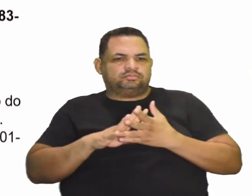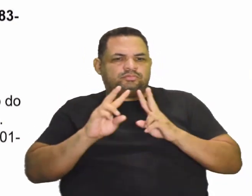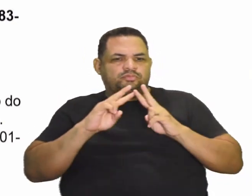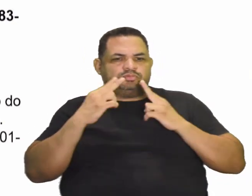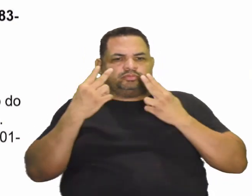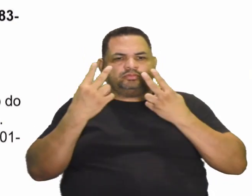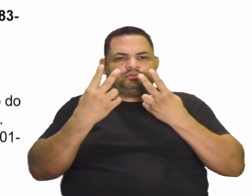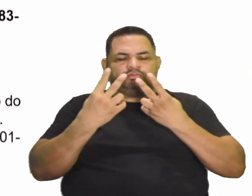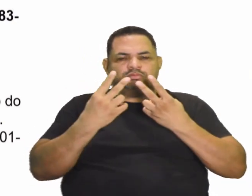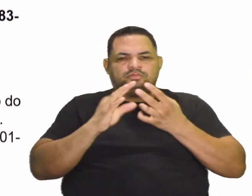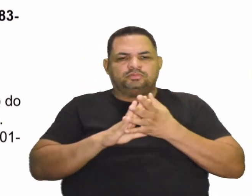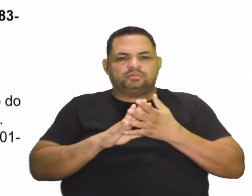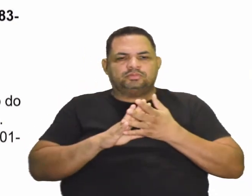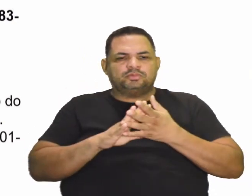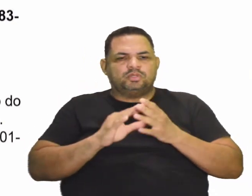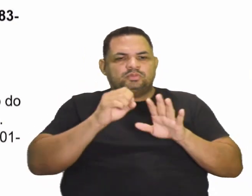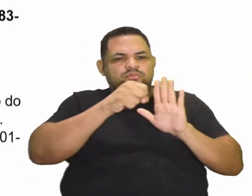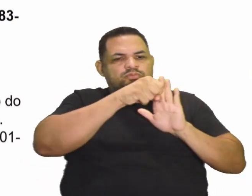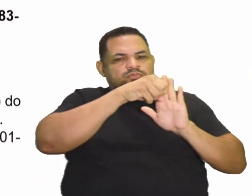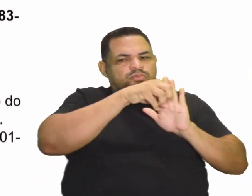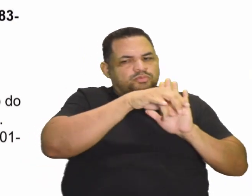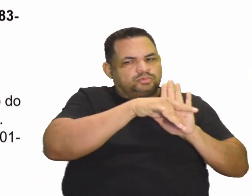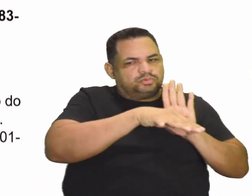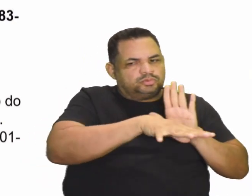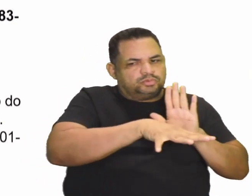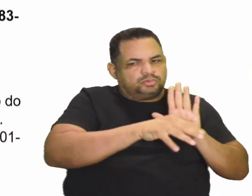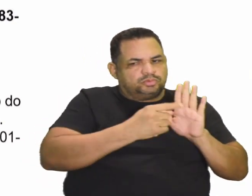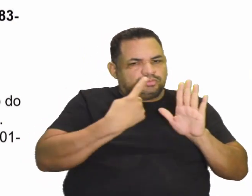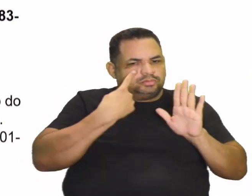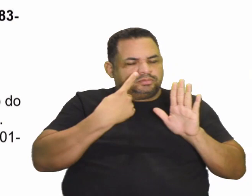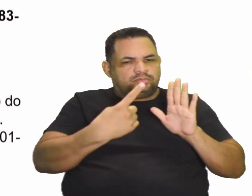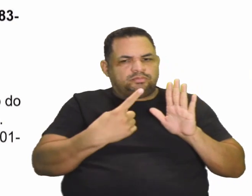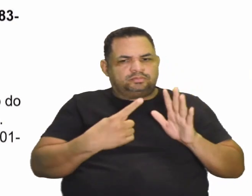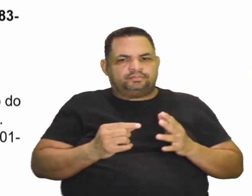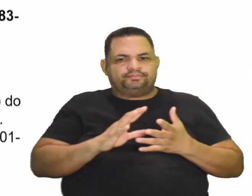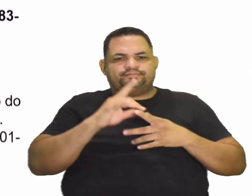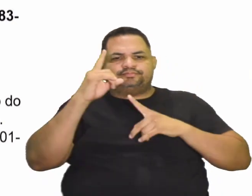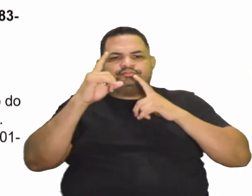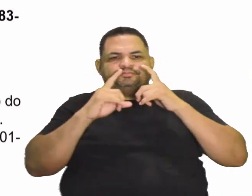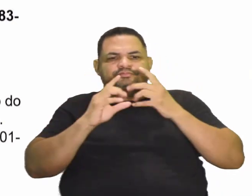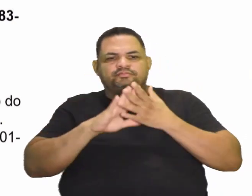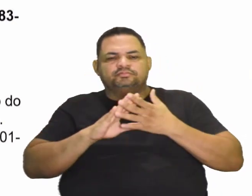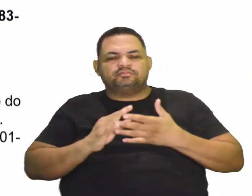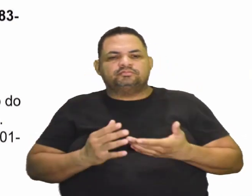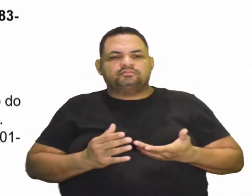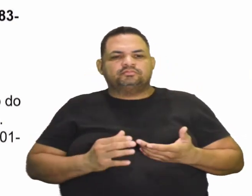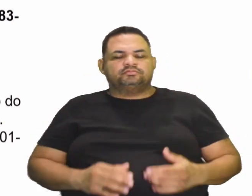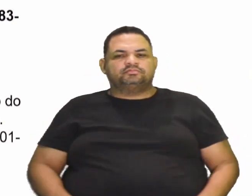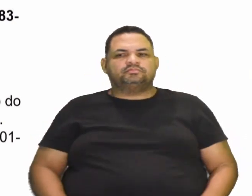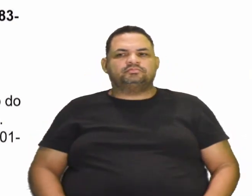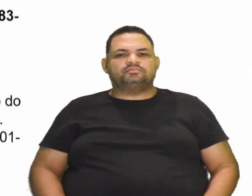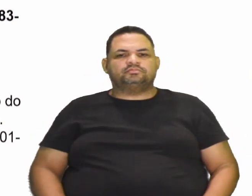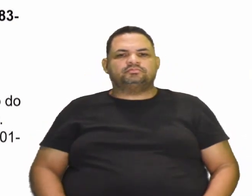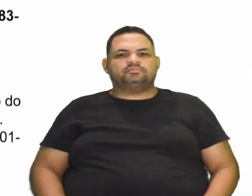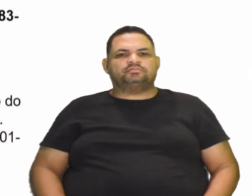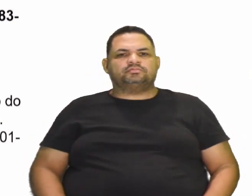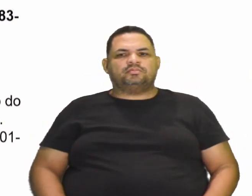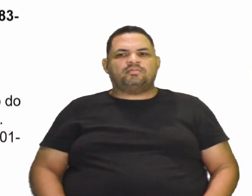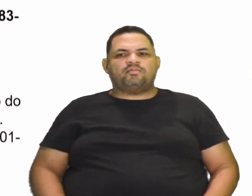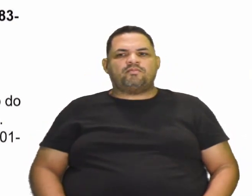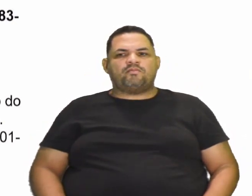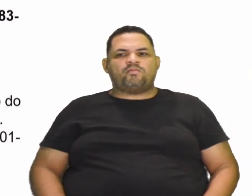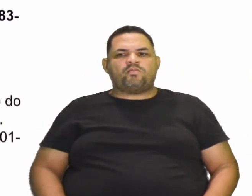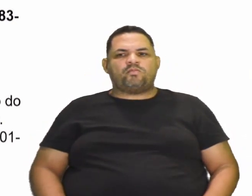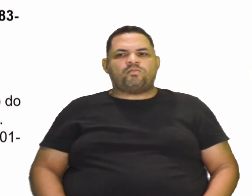sombra, contraste ali na expressão, ou da imagem em geral, né? Muito bem,